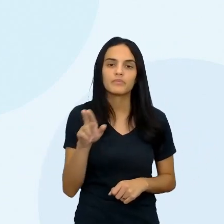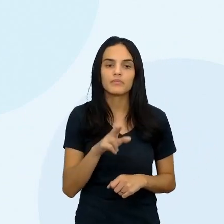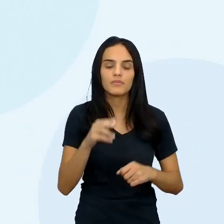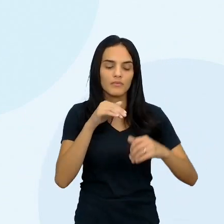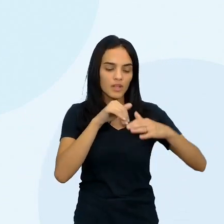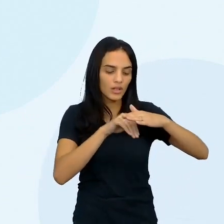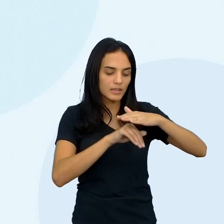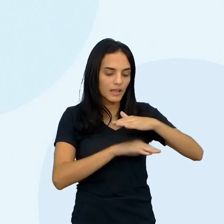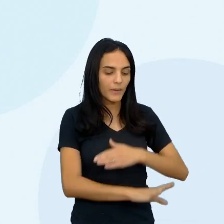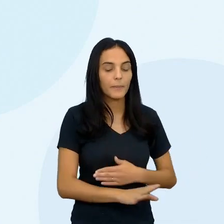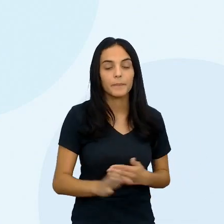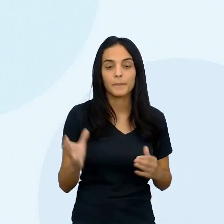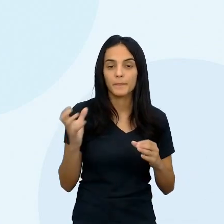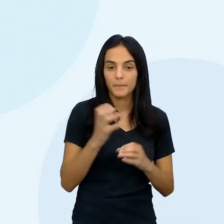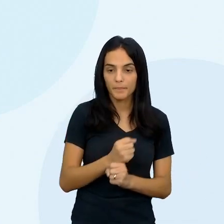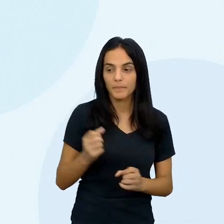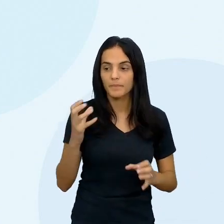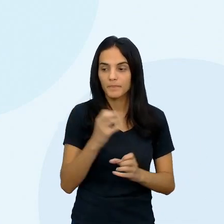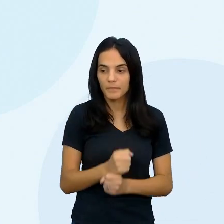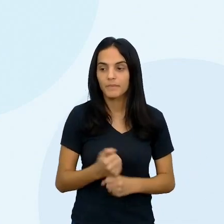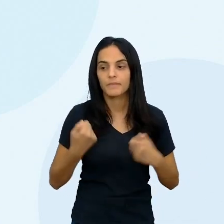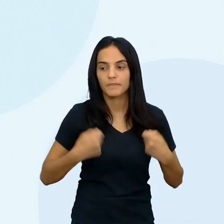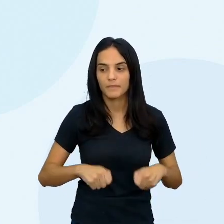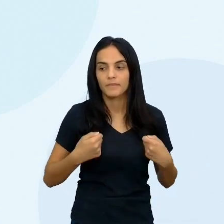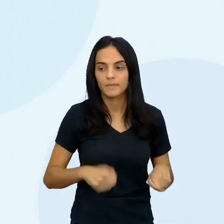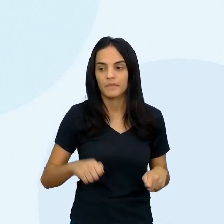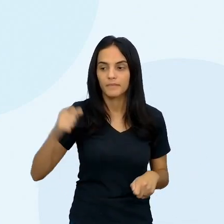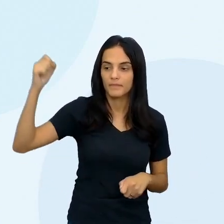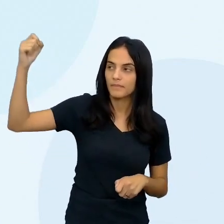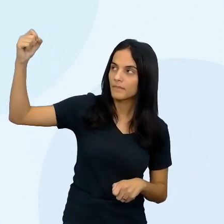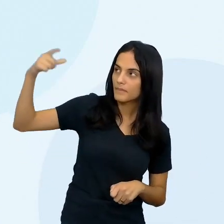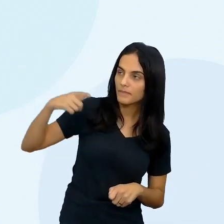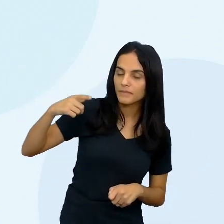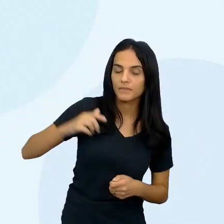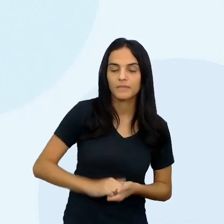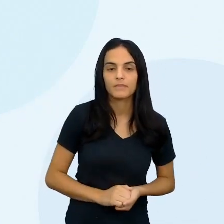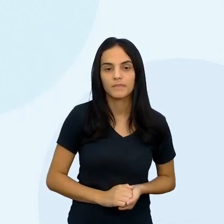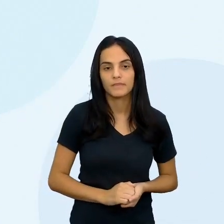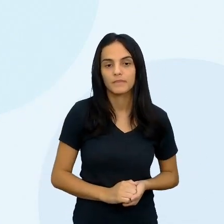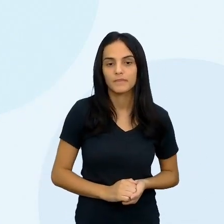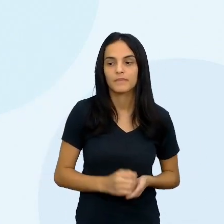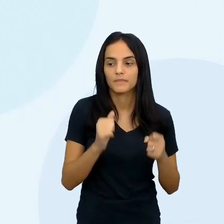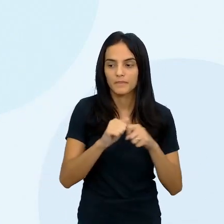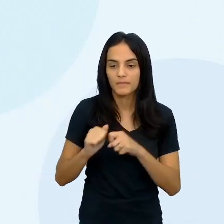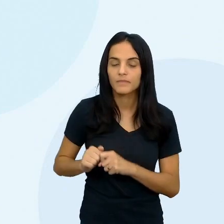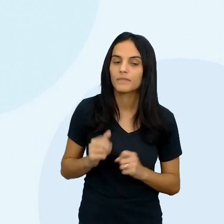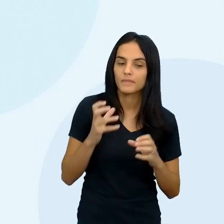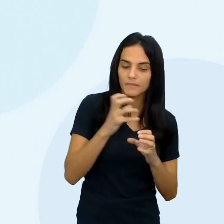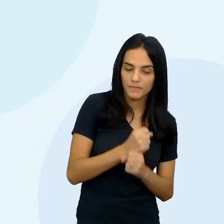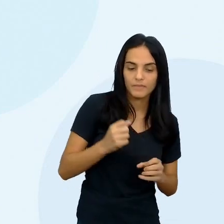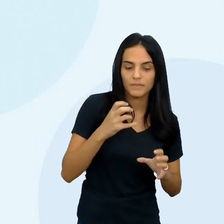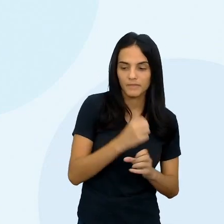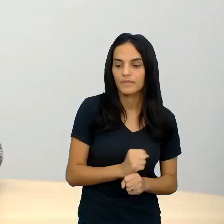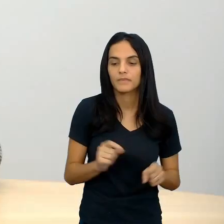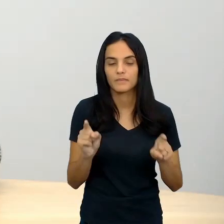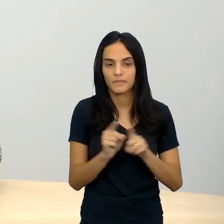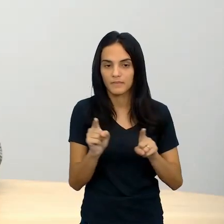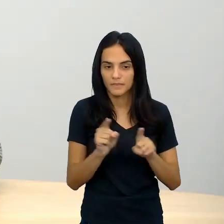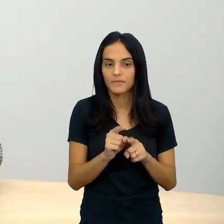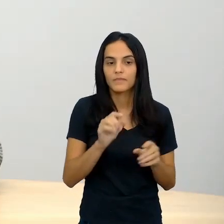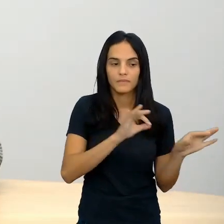dados para calcular a luminosidade necessária para a iluminação dos cômodos, fazer os cálculos. Isso também é